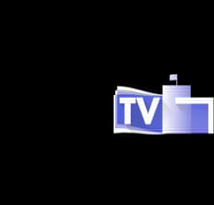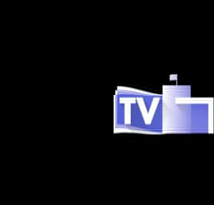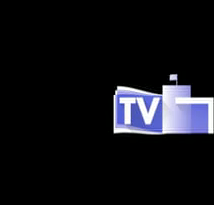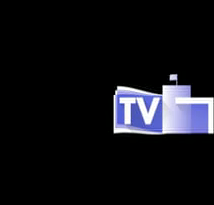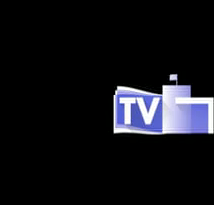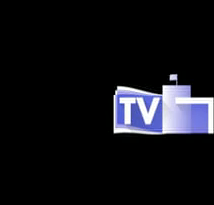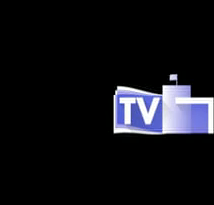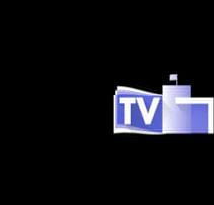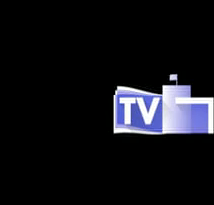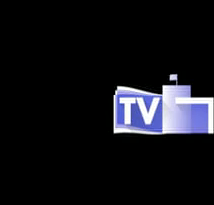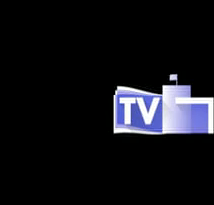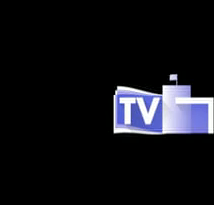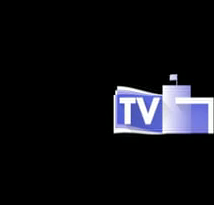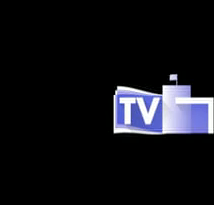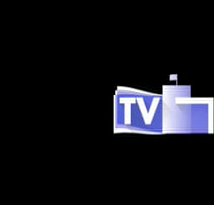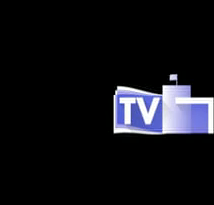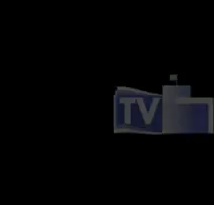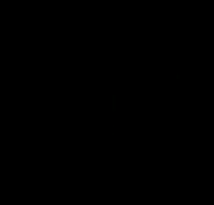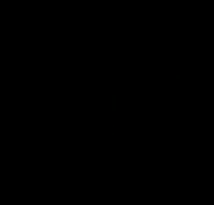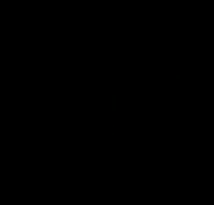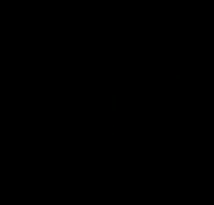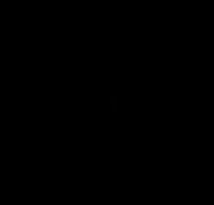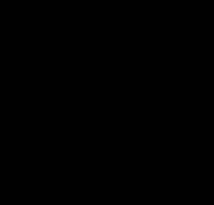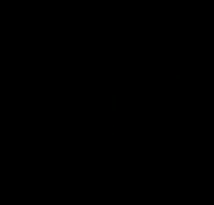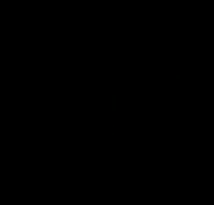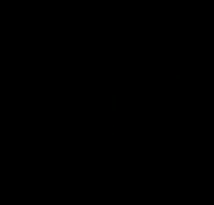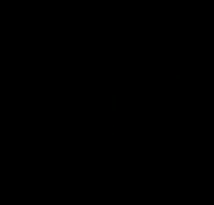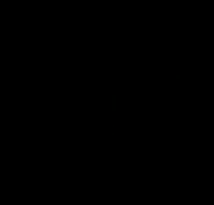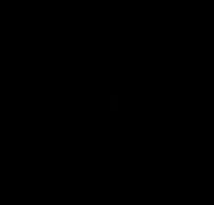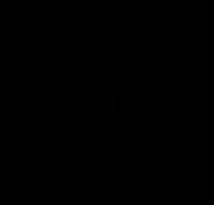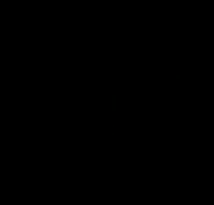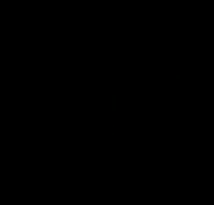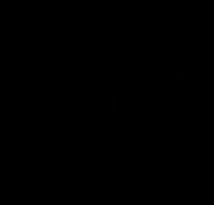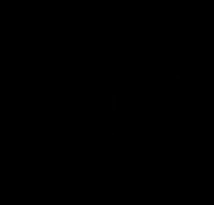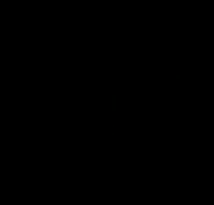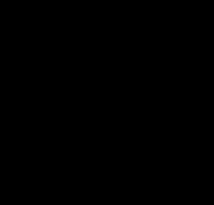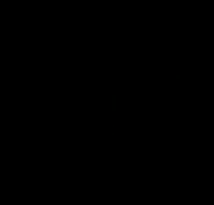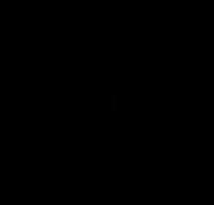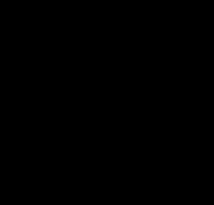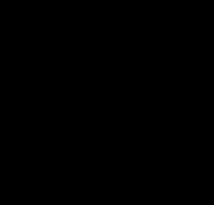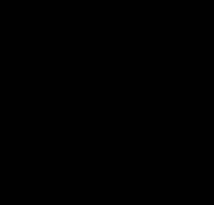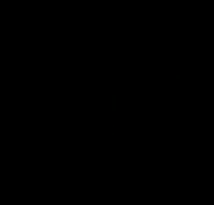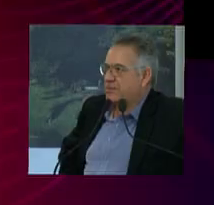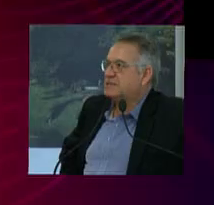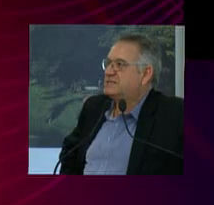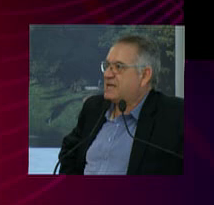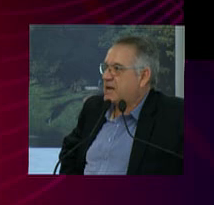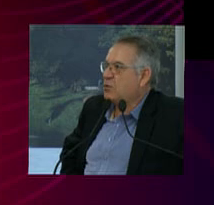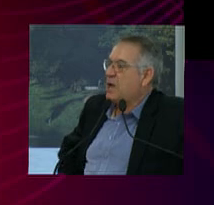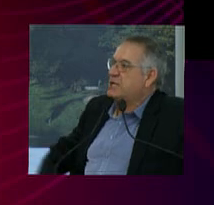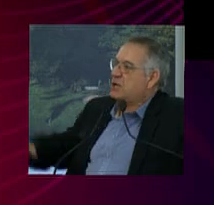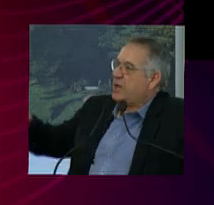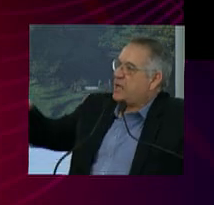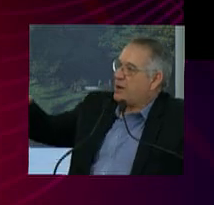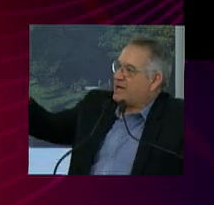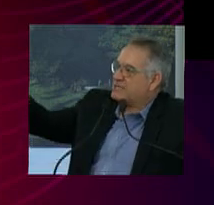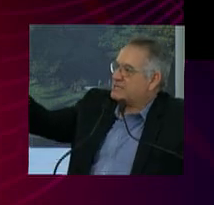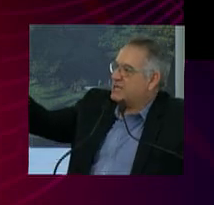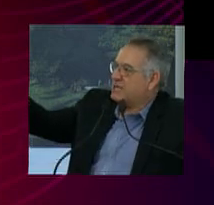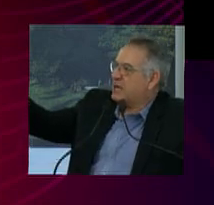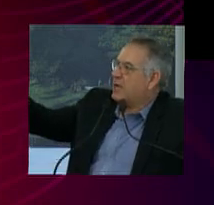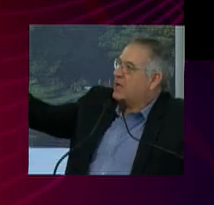rua. Olha a cratera, o Jardim Carolina, o Jardim Regente é ao lado... Sem nenhum...